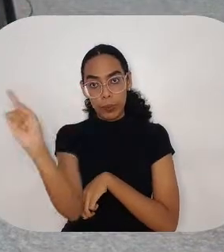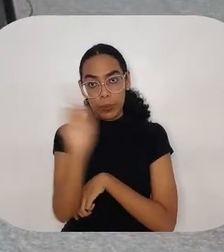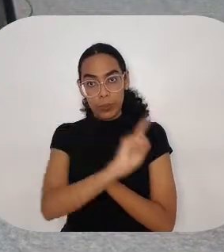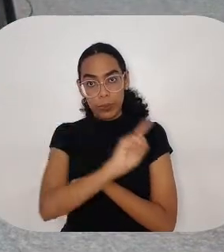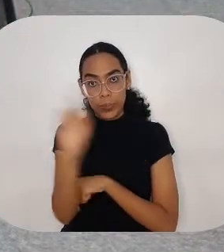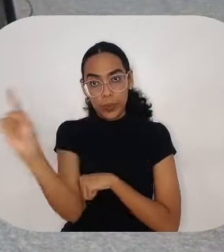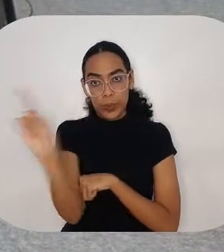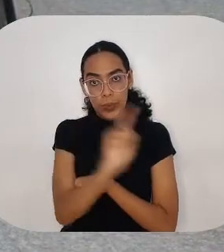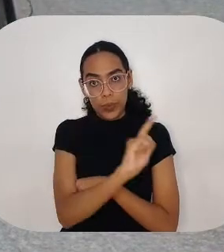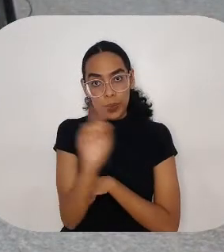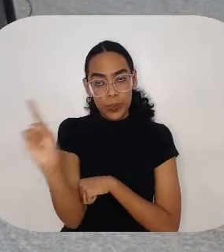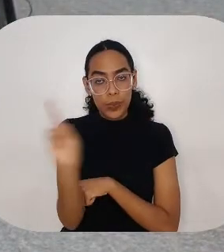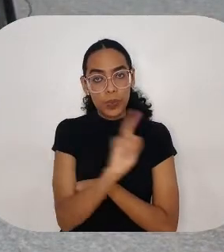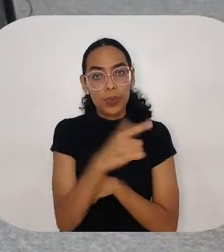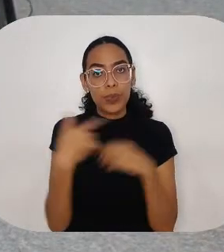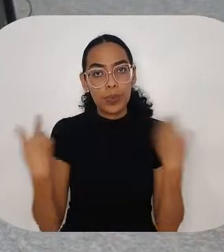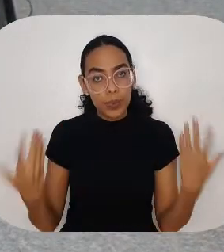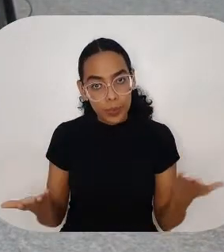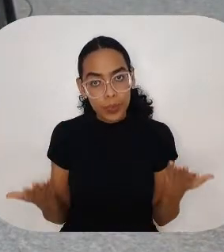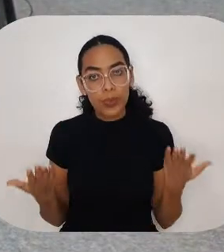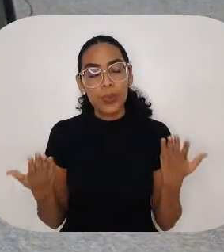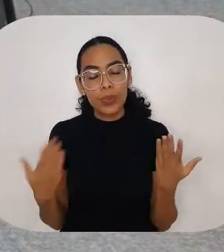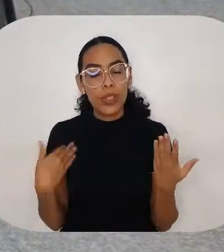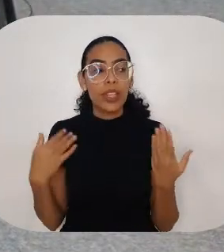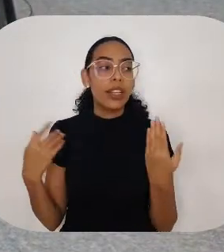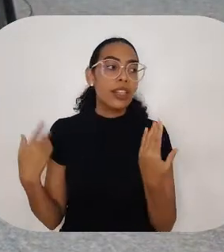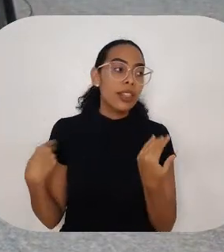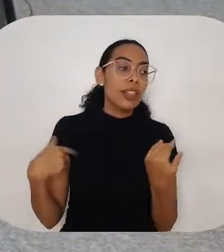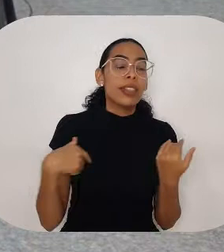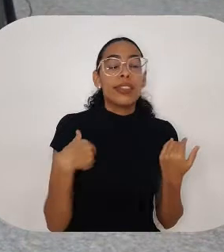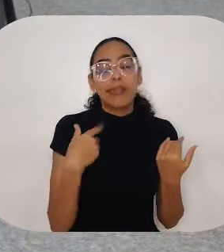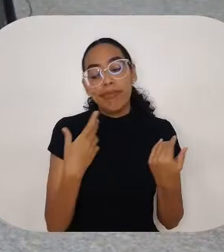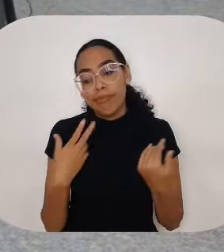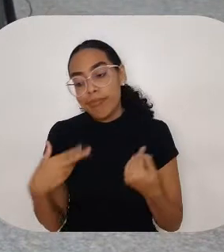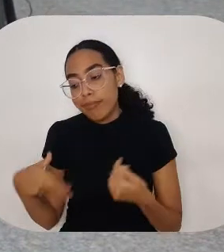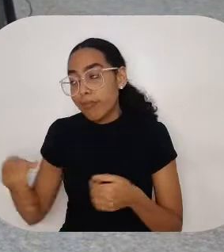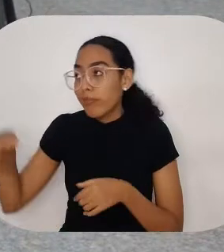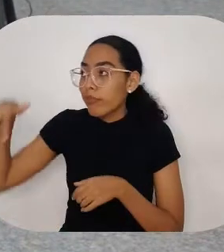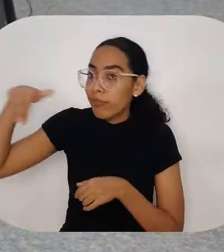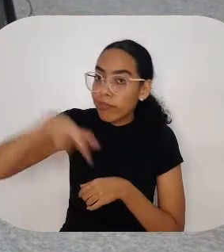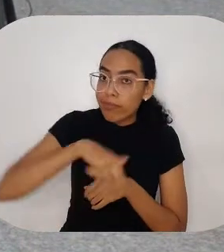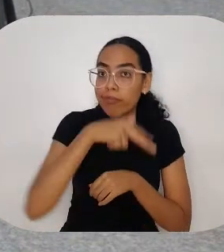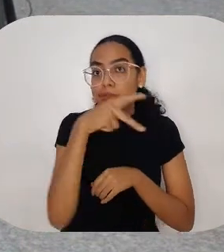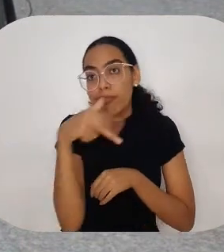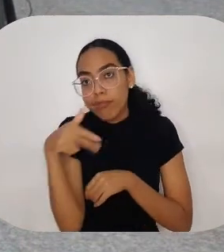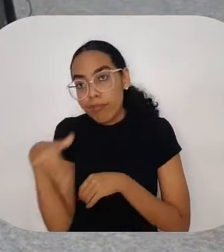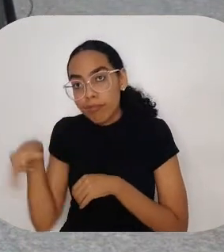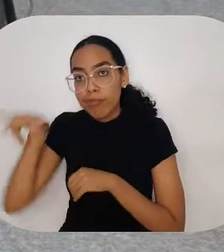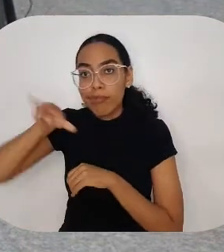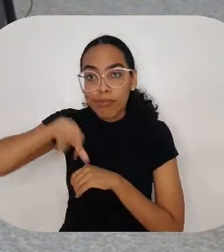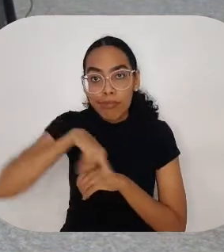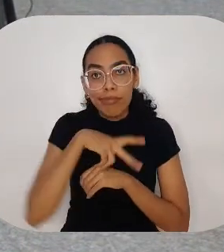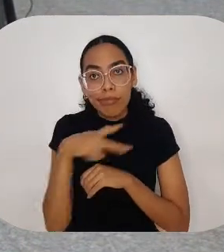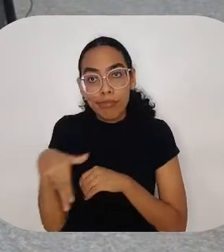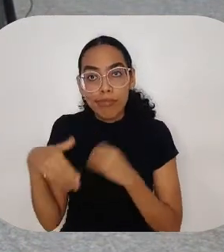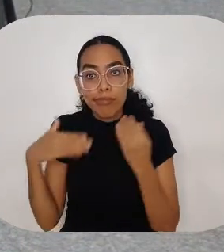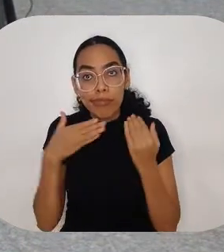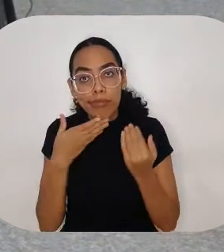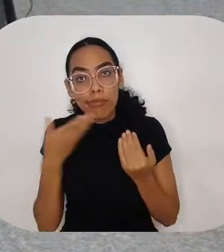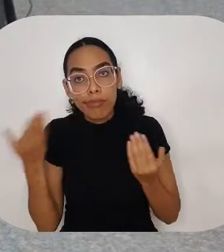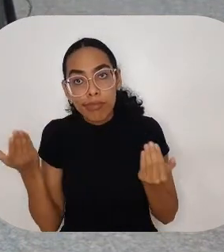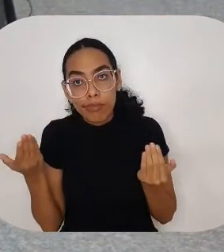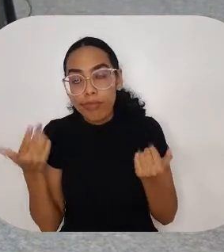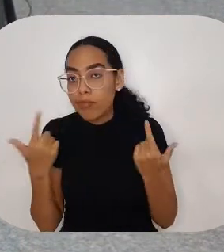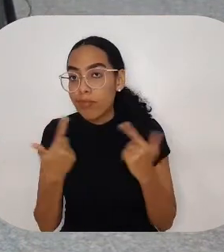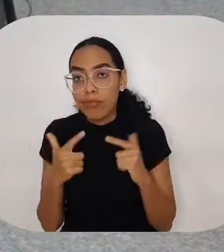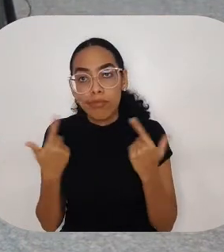Não. Ele foi pra lá e foi pra cá, subiu o morro, desceu o morro e nenhum par